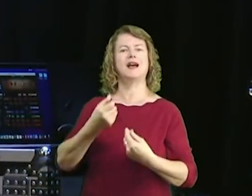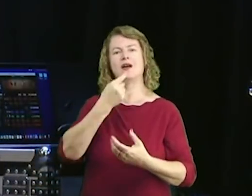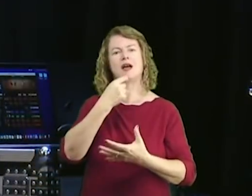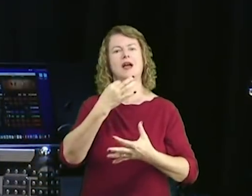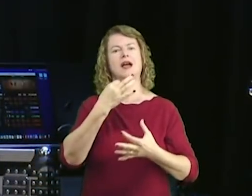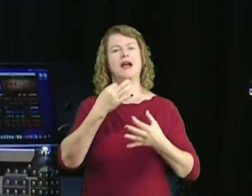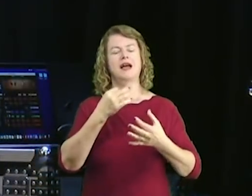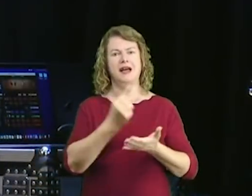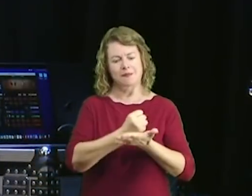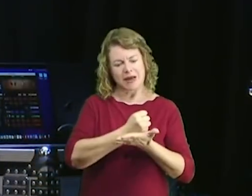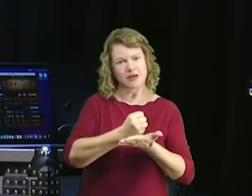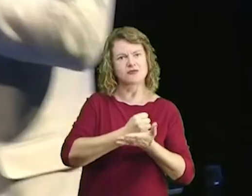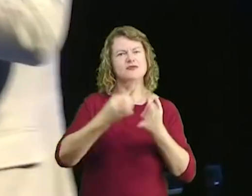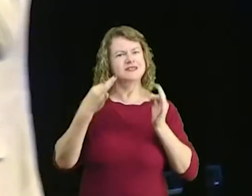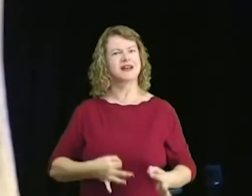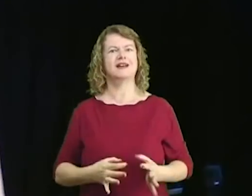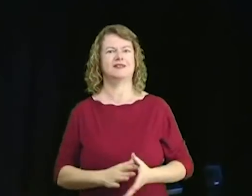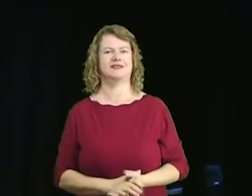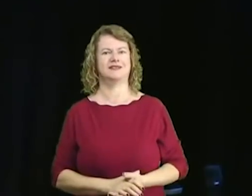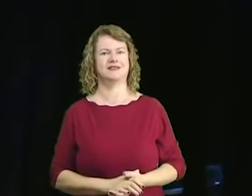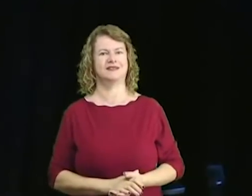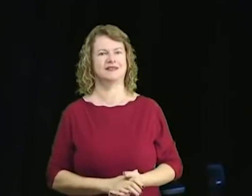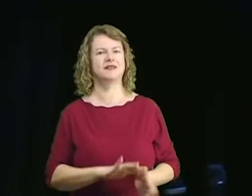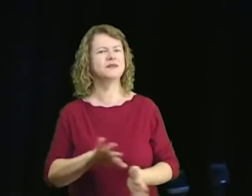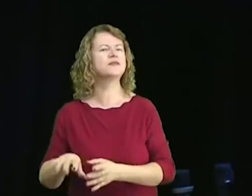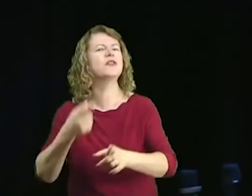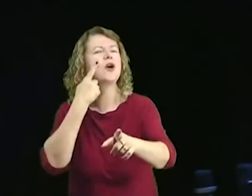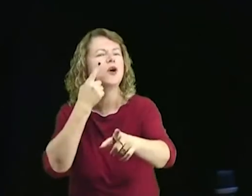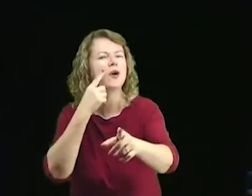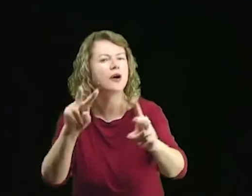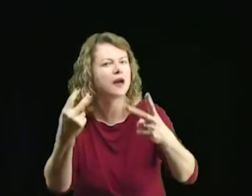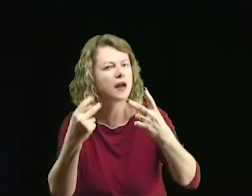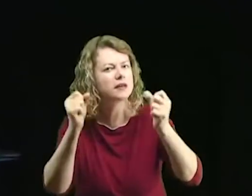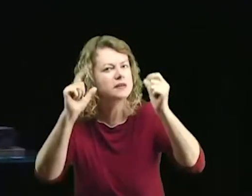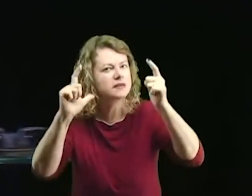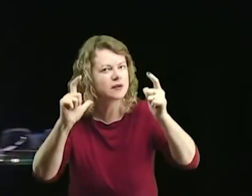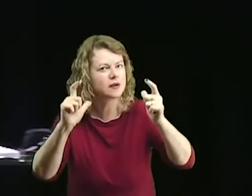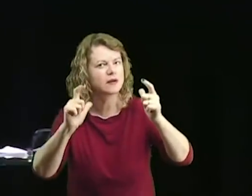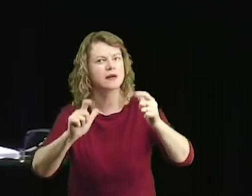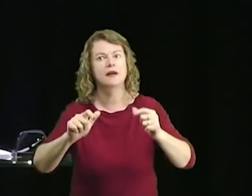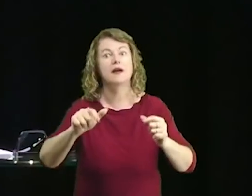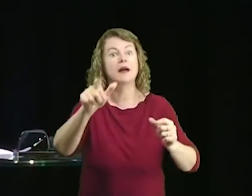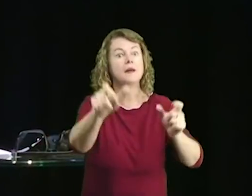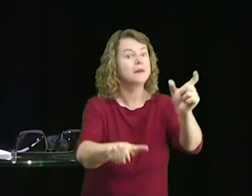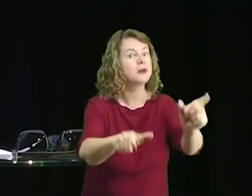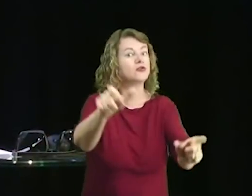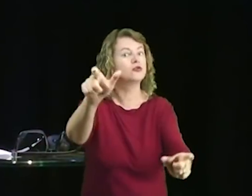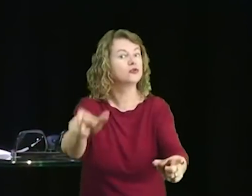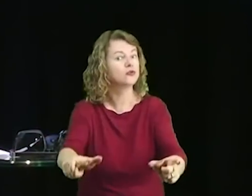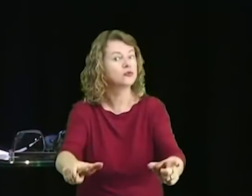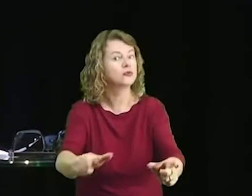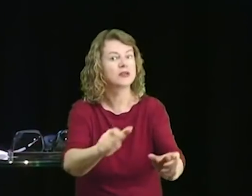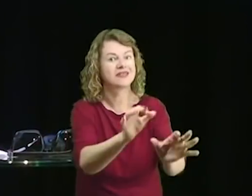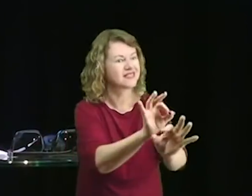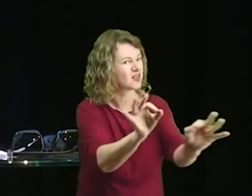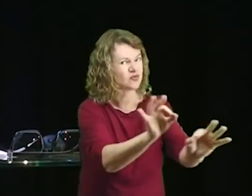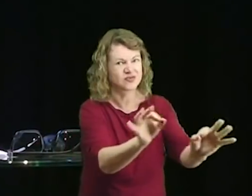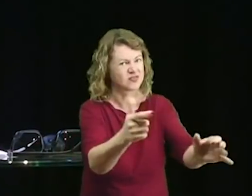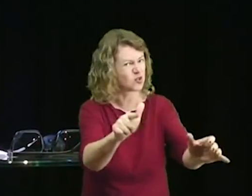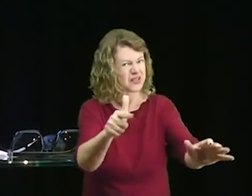Gente que não tem fé vai te empurrar para longe da resposta perfeita de Deus.